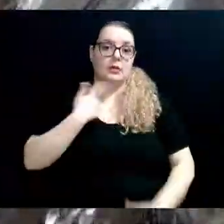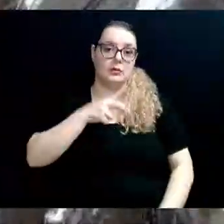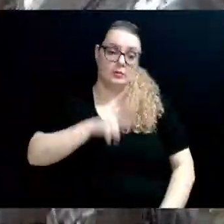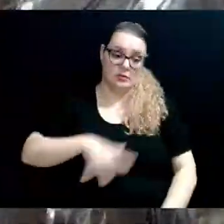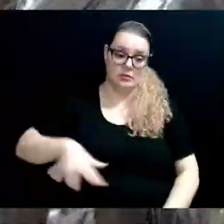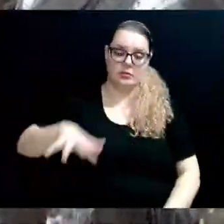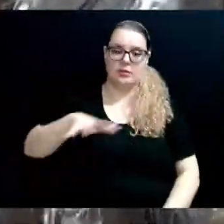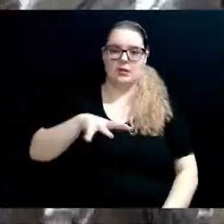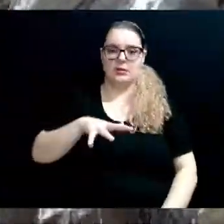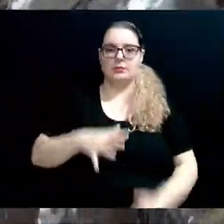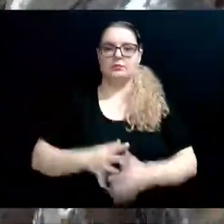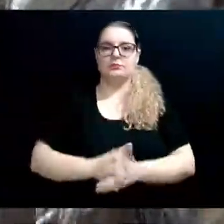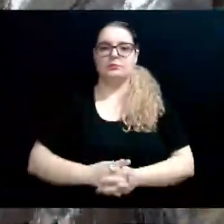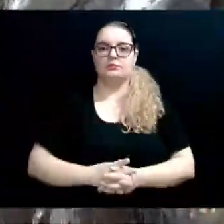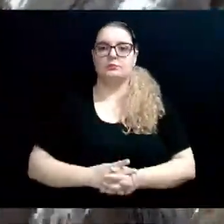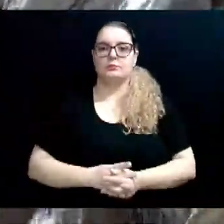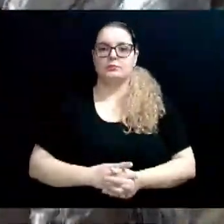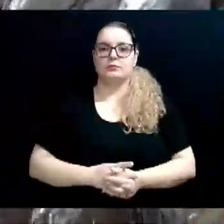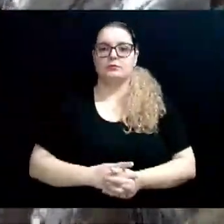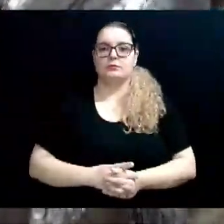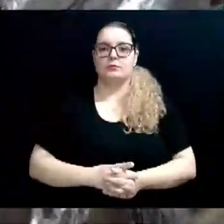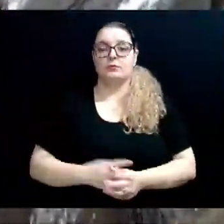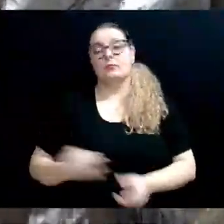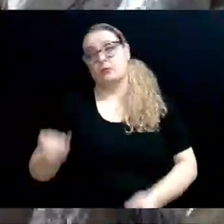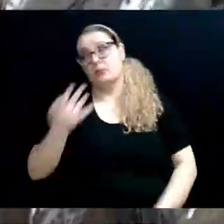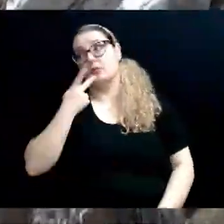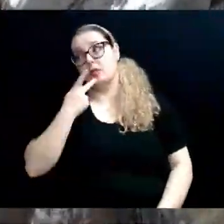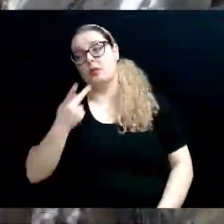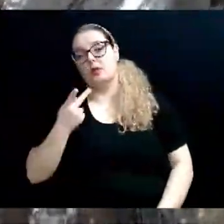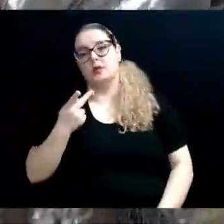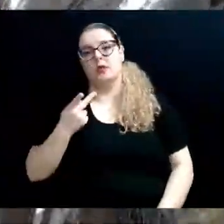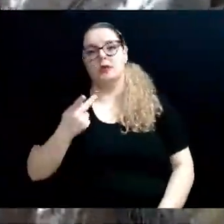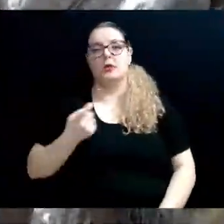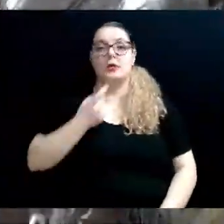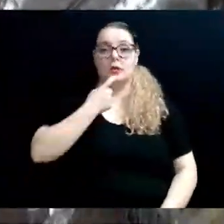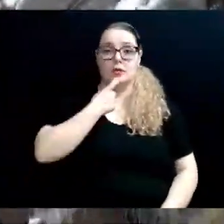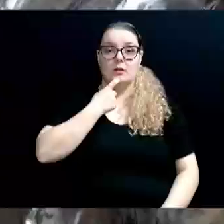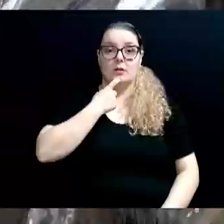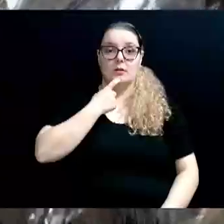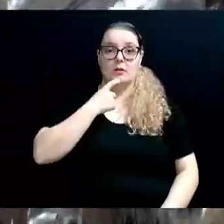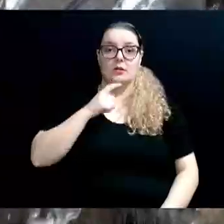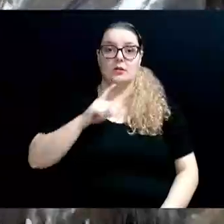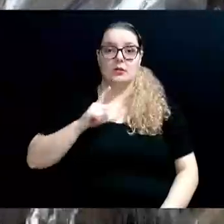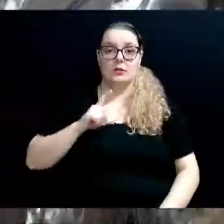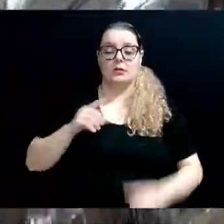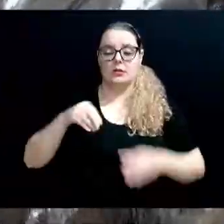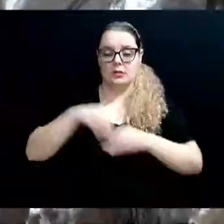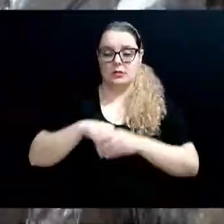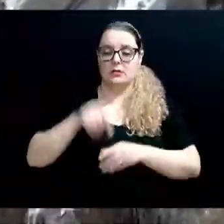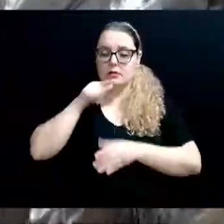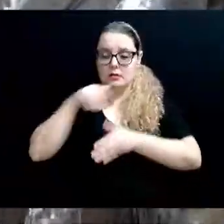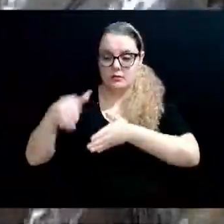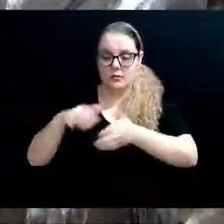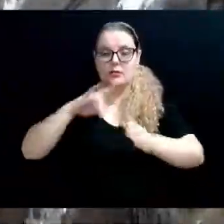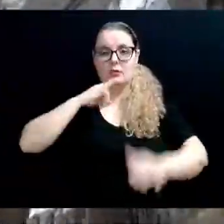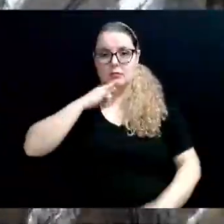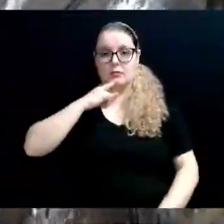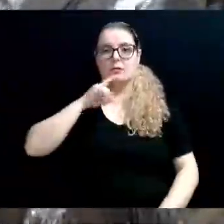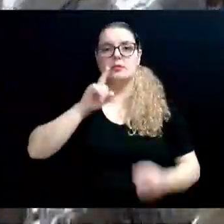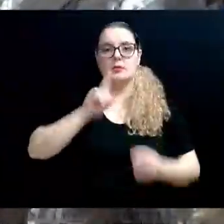importante dizer, né, Campinas, a gente está na bacia hidrográfica dos rios Piracicaba, Capivari do Itajaí, a bacia do